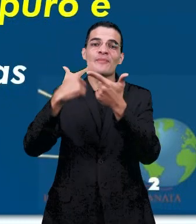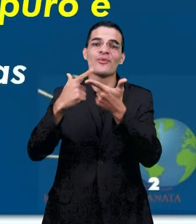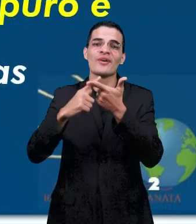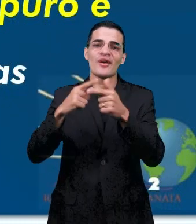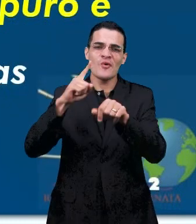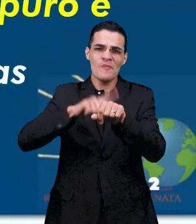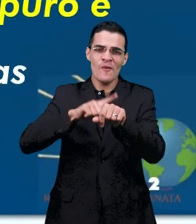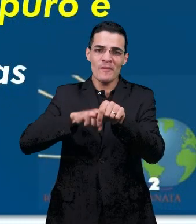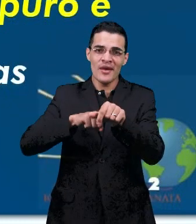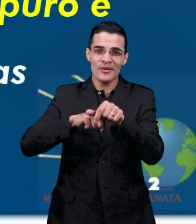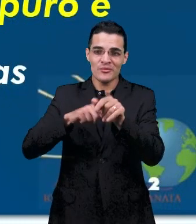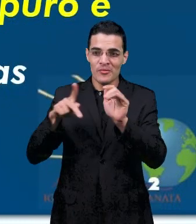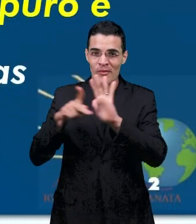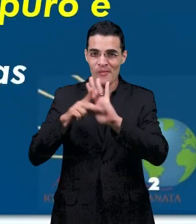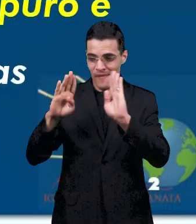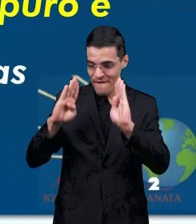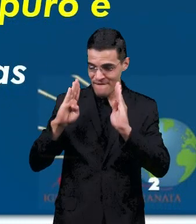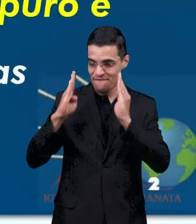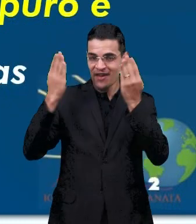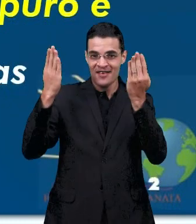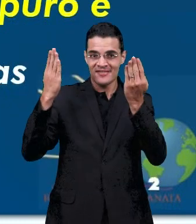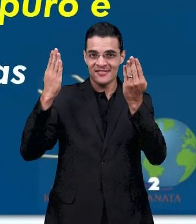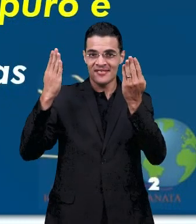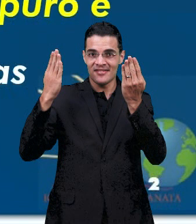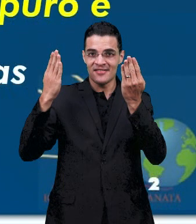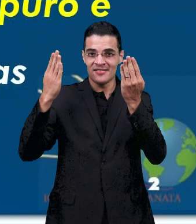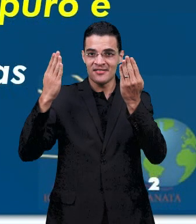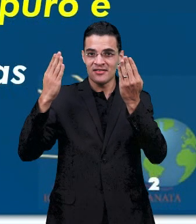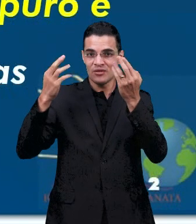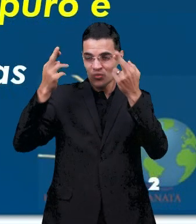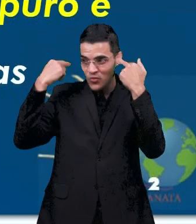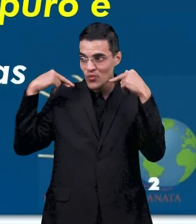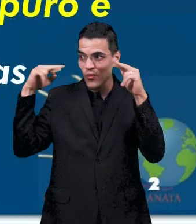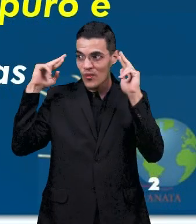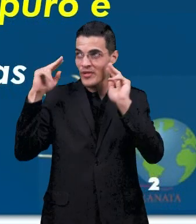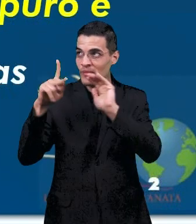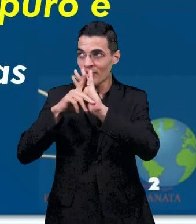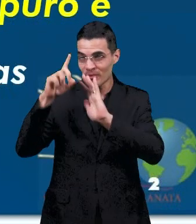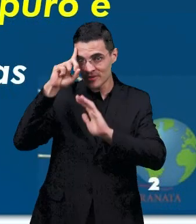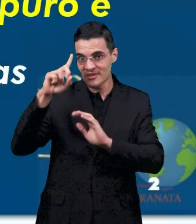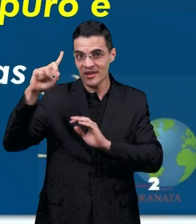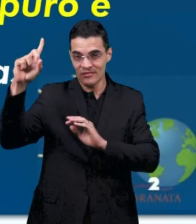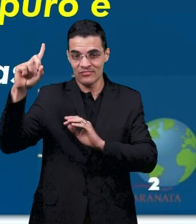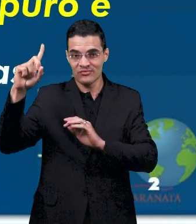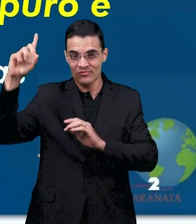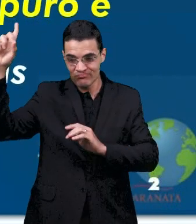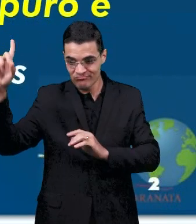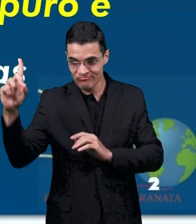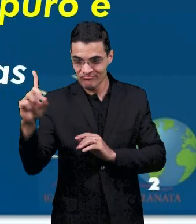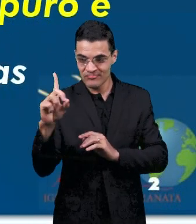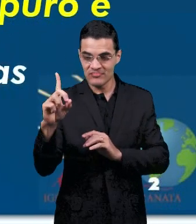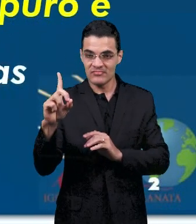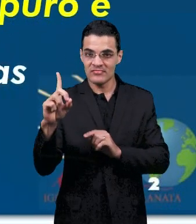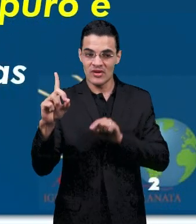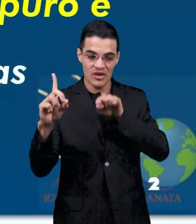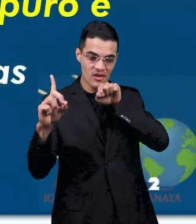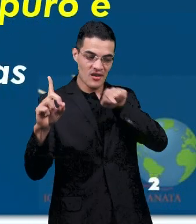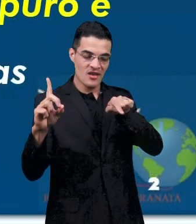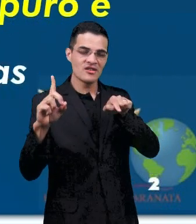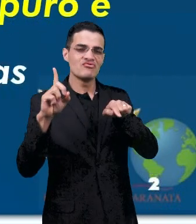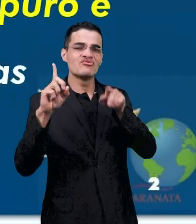Cordeiro, e já a sua esposa se aprontou. Observe as irmãs, a sua